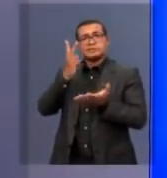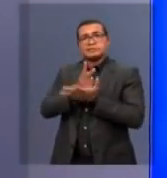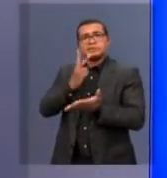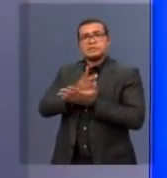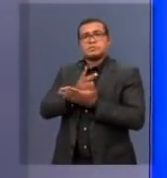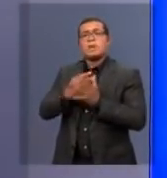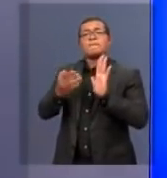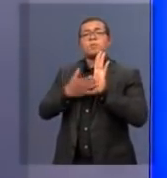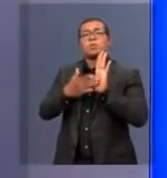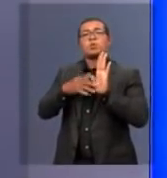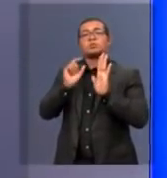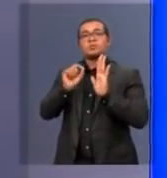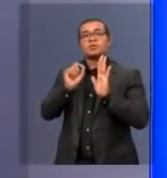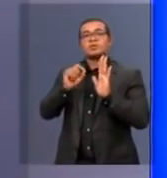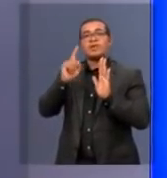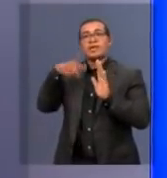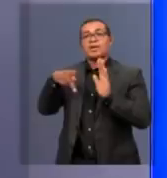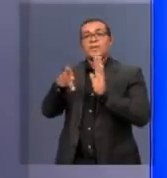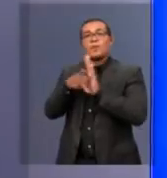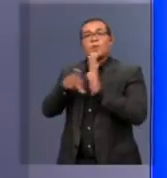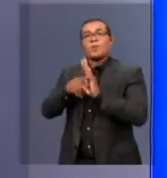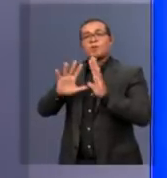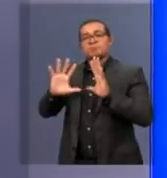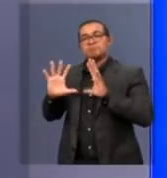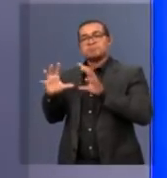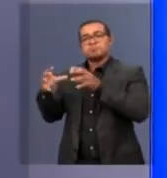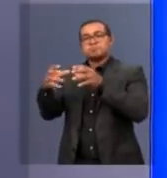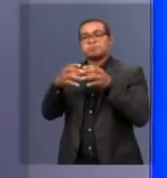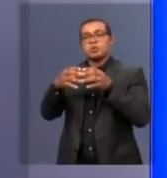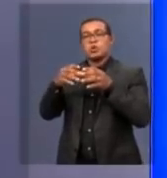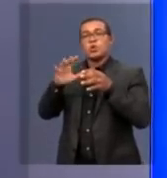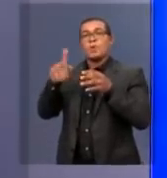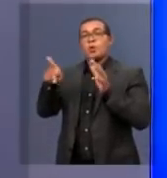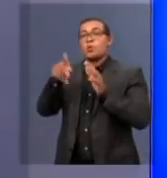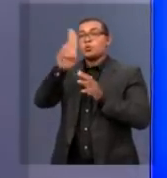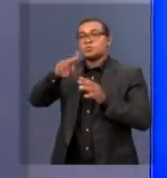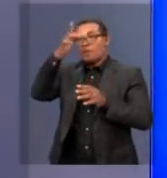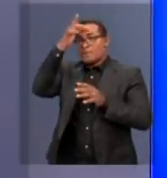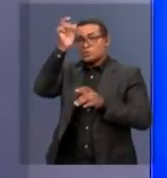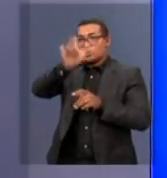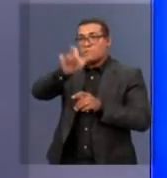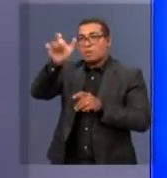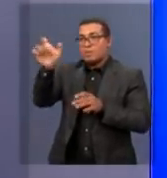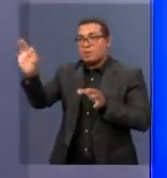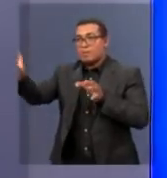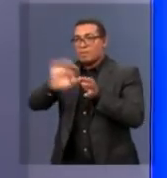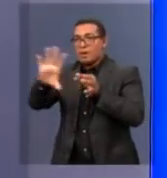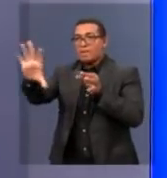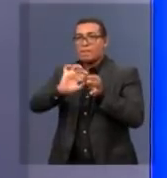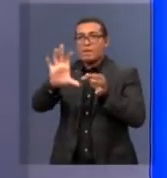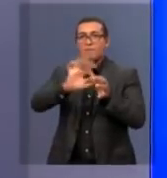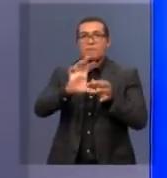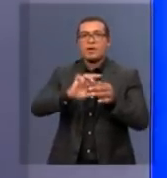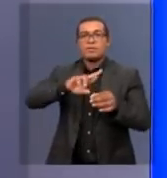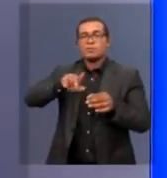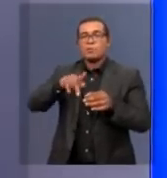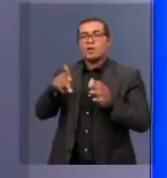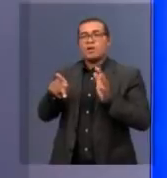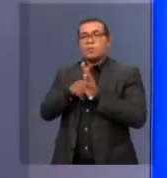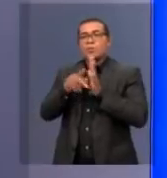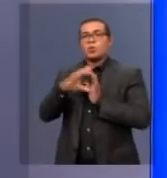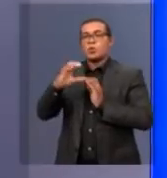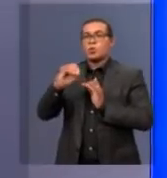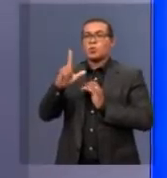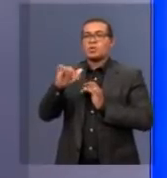que é justamente porque oxigenar o processo usando um servidor e não coligações de nomes que depois têm que entregar todo mundo esse gesto